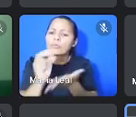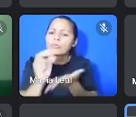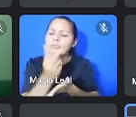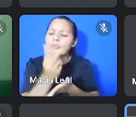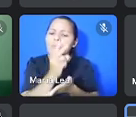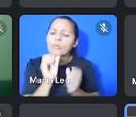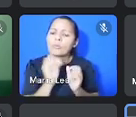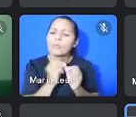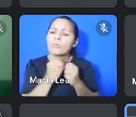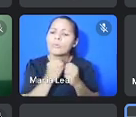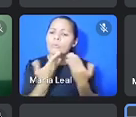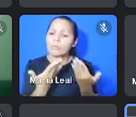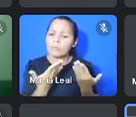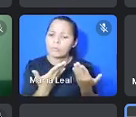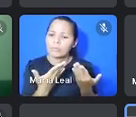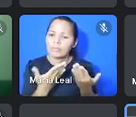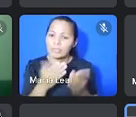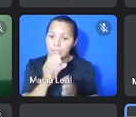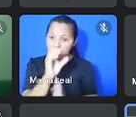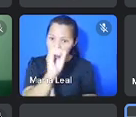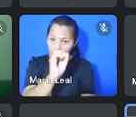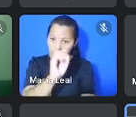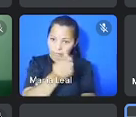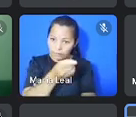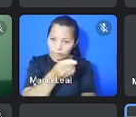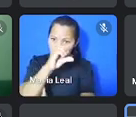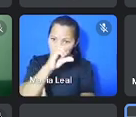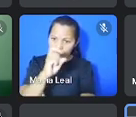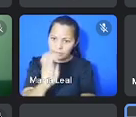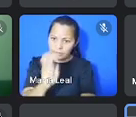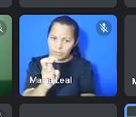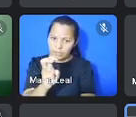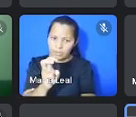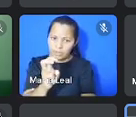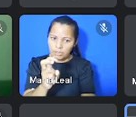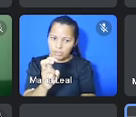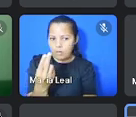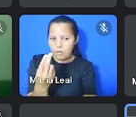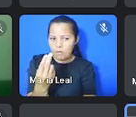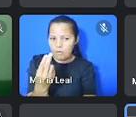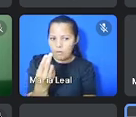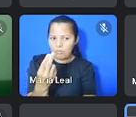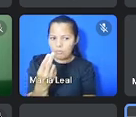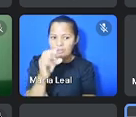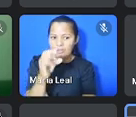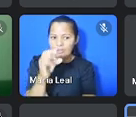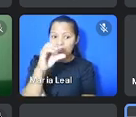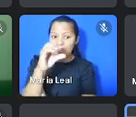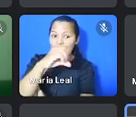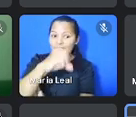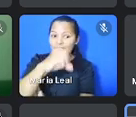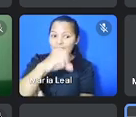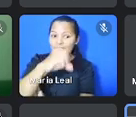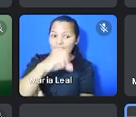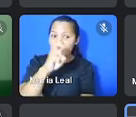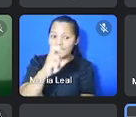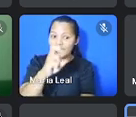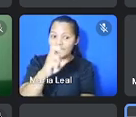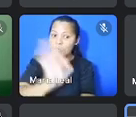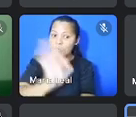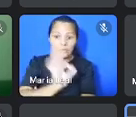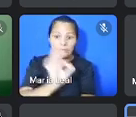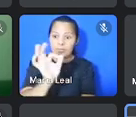que 0,95 é a mesma coisa de 95%? Você percebeu isso,